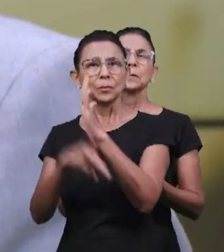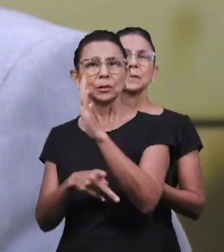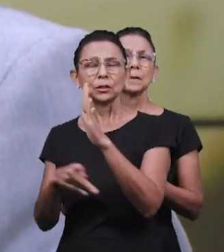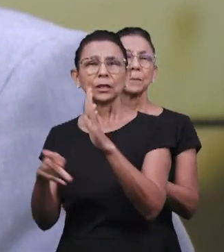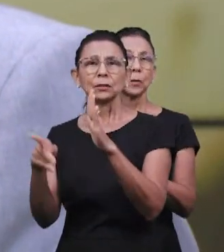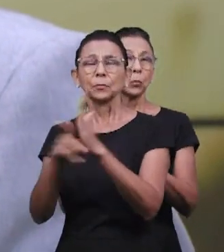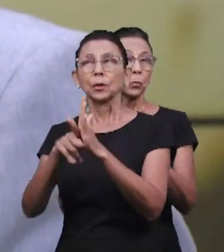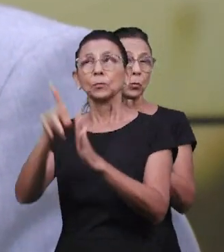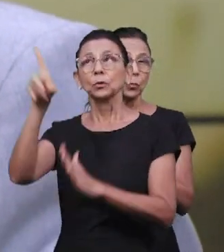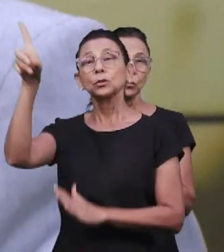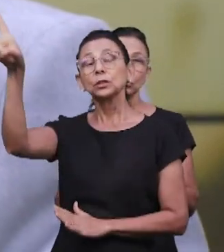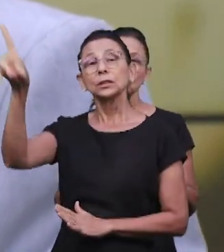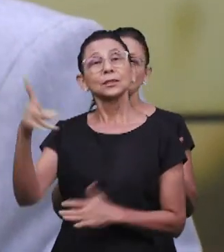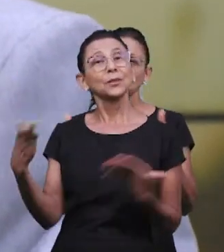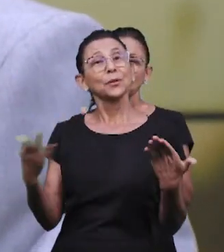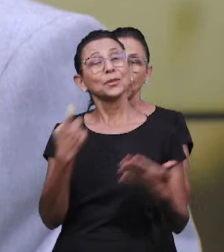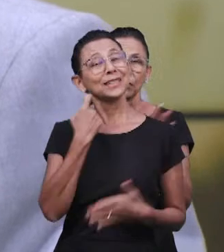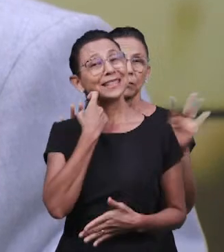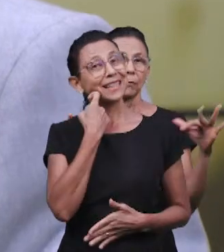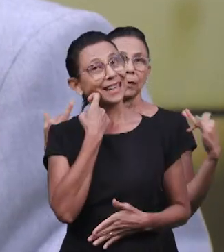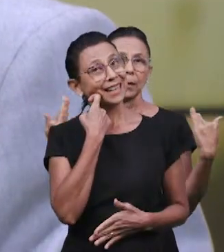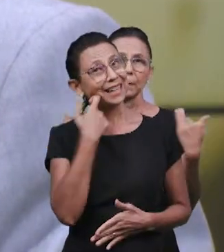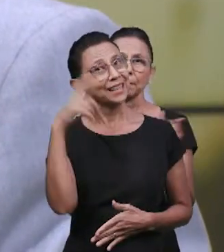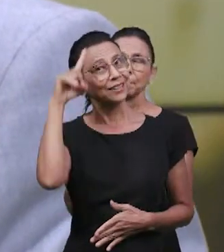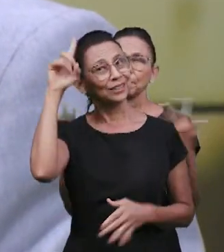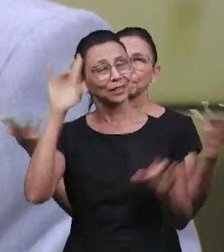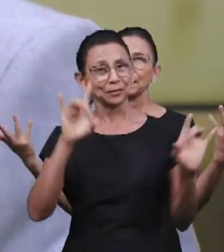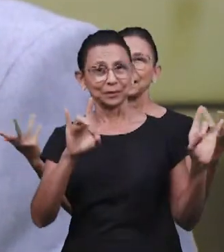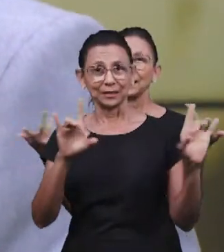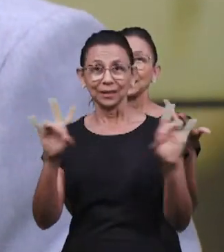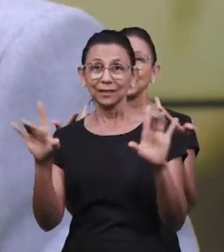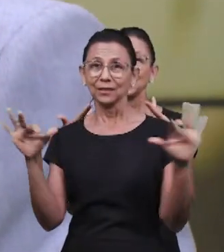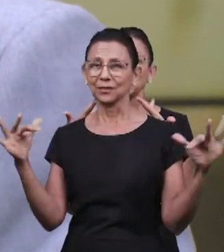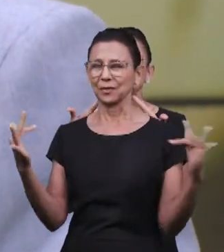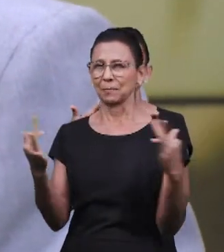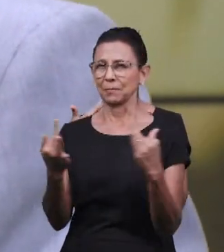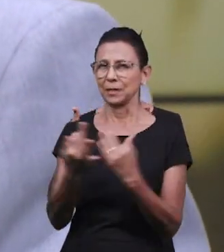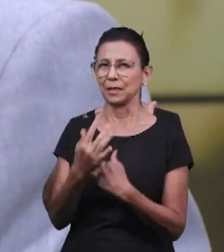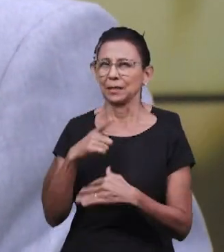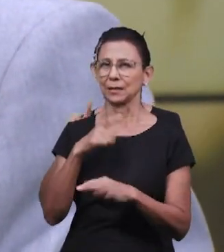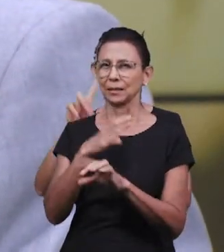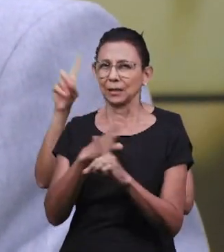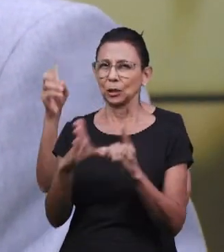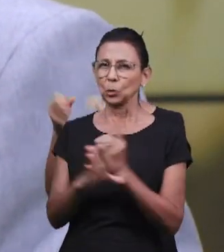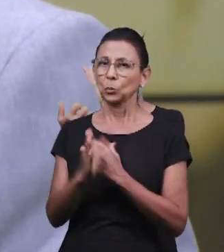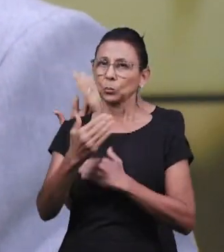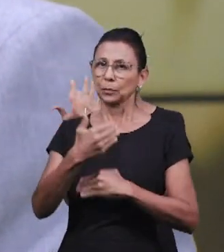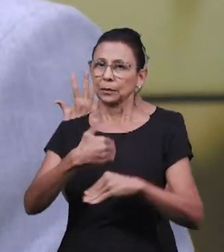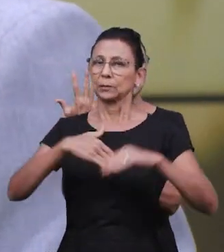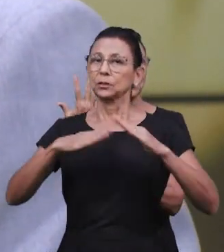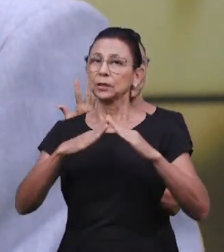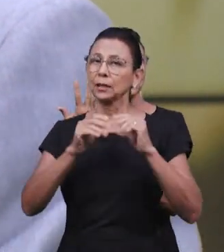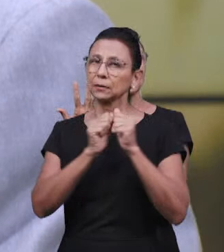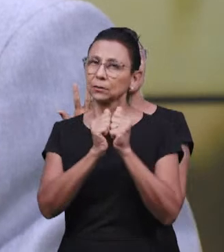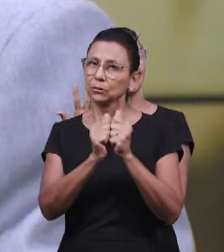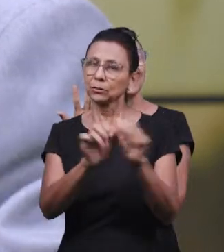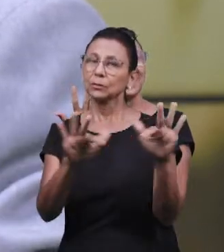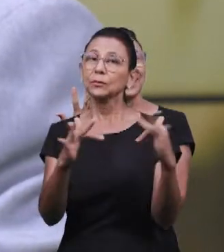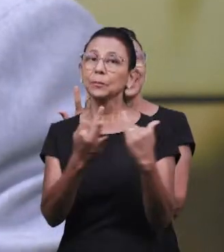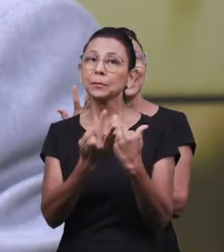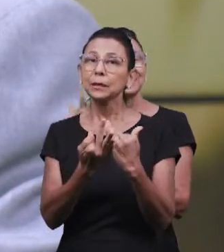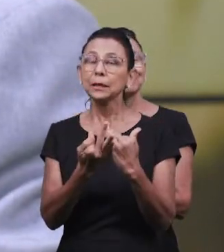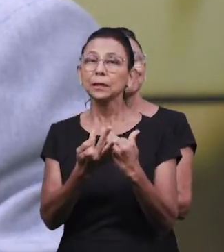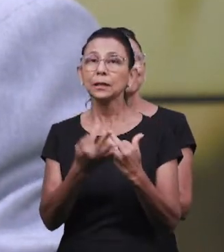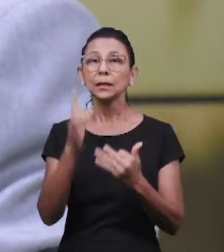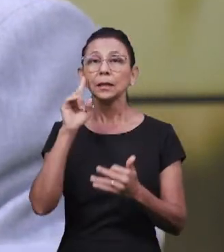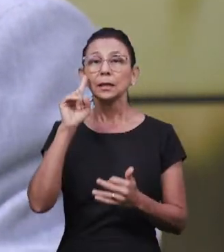Deus. Aliás, sexta-feira, na Igreja Cristã Maranata, é um dia especial para as nossas famílias, onde nós fazemos culto no lar. E daqui a